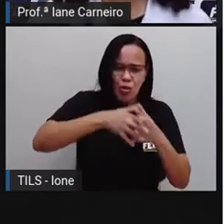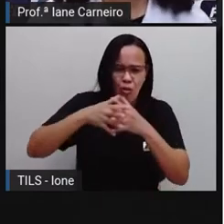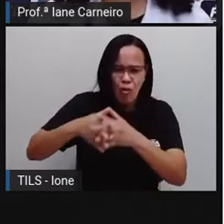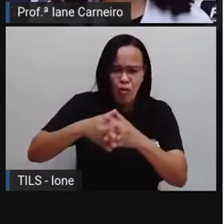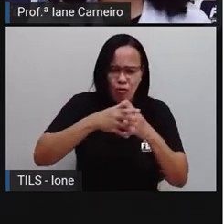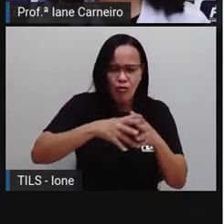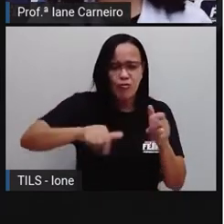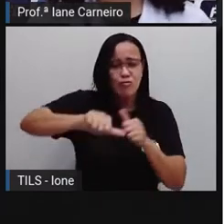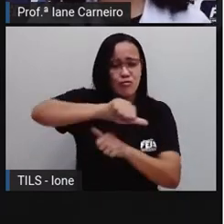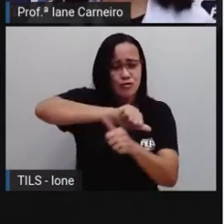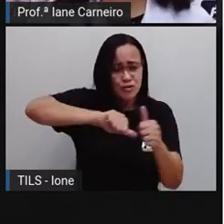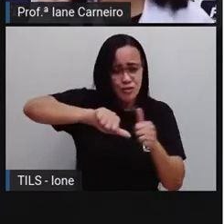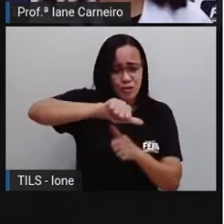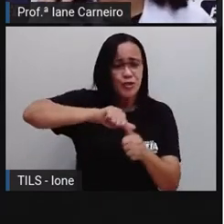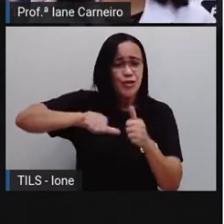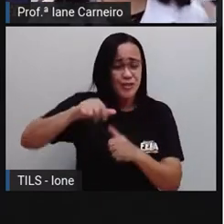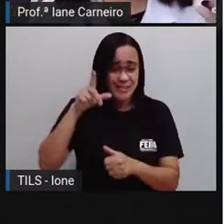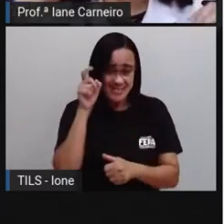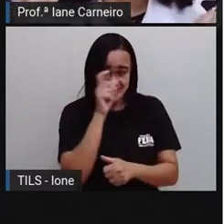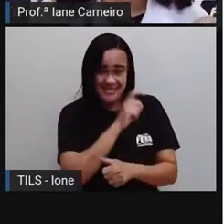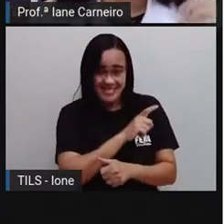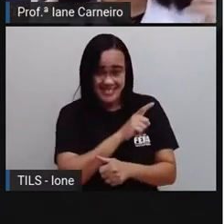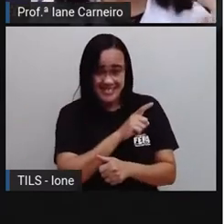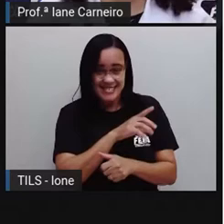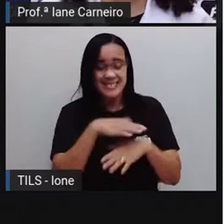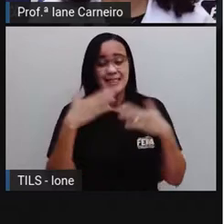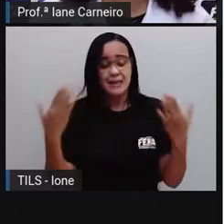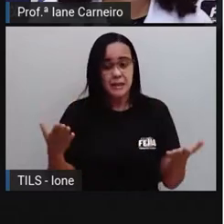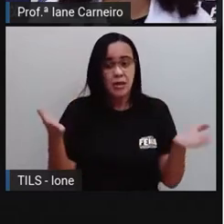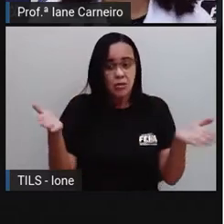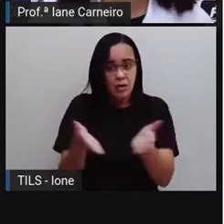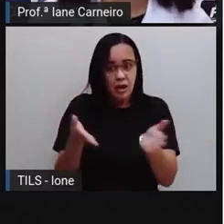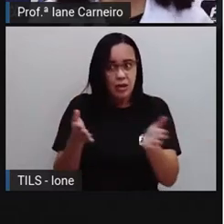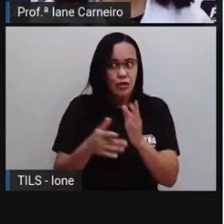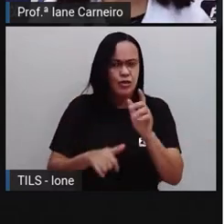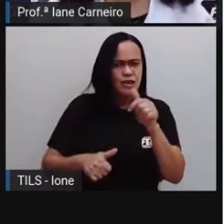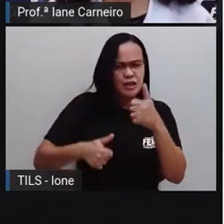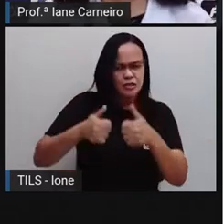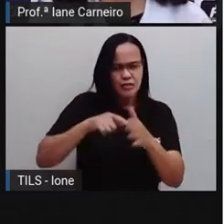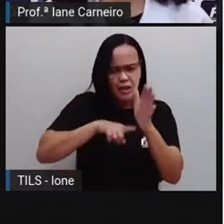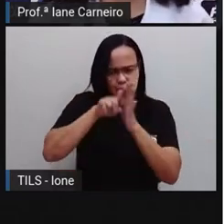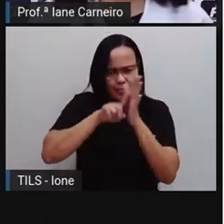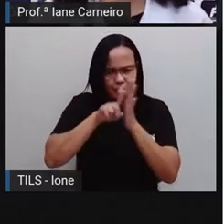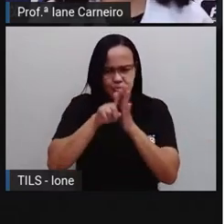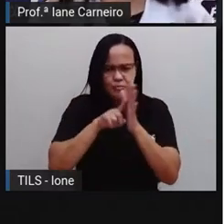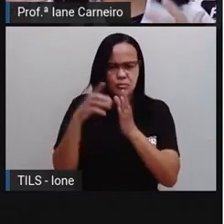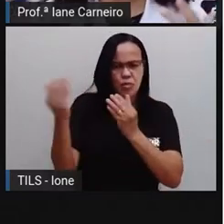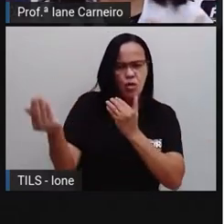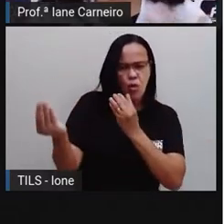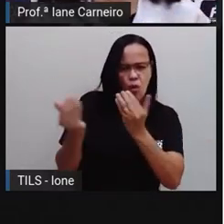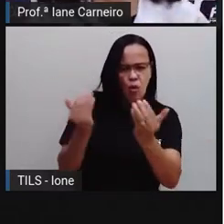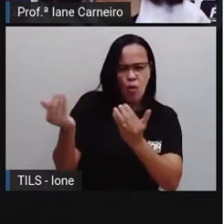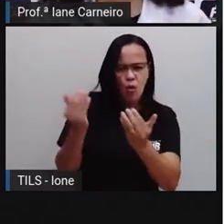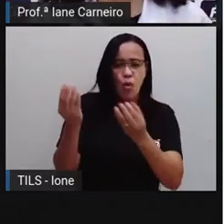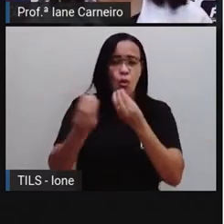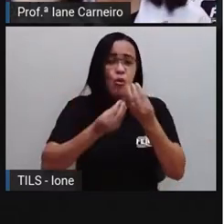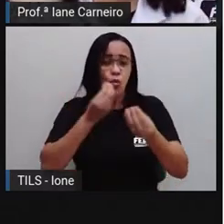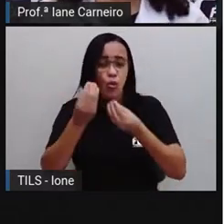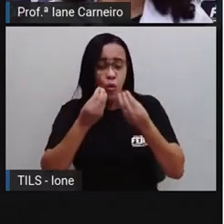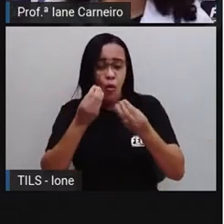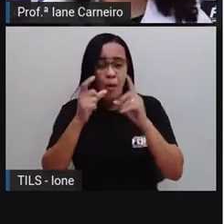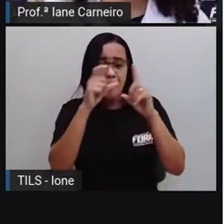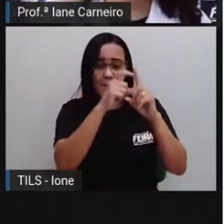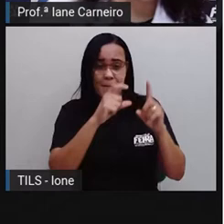hoje vai fazer Essas atividades para gente ver analisar como é que se escreve né pra vai tentar também te ajudado dando algumas dicas